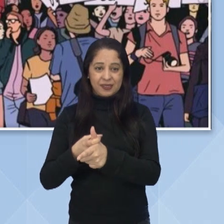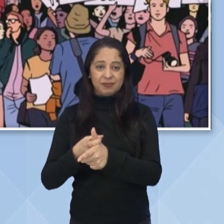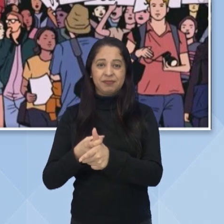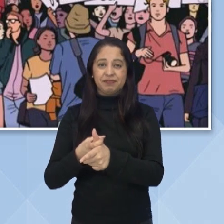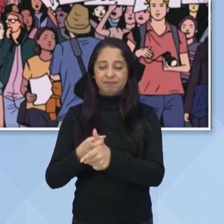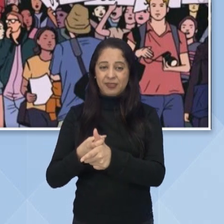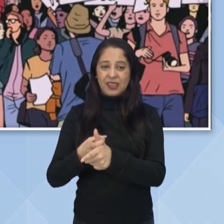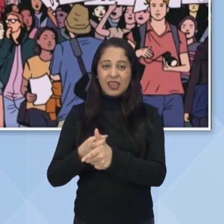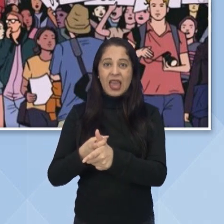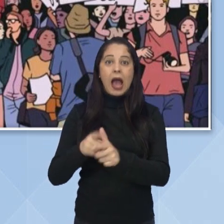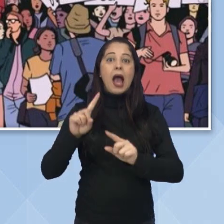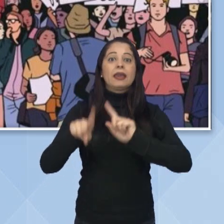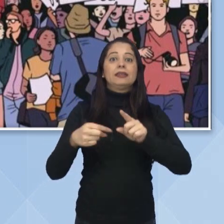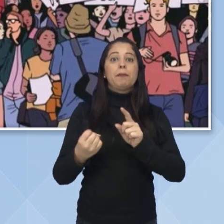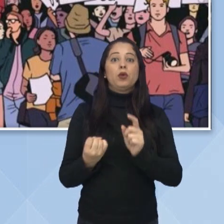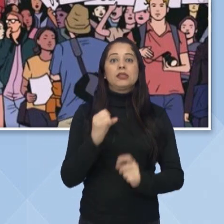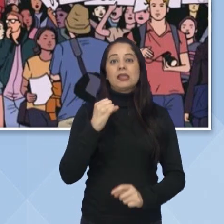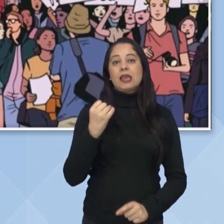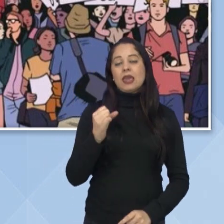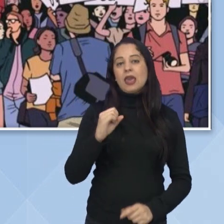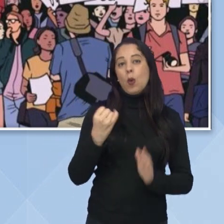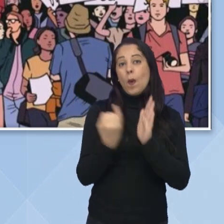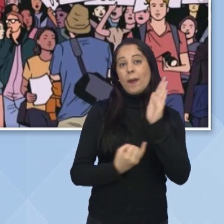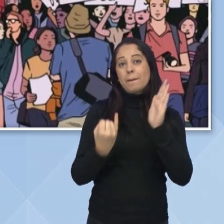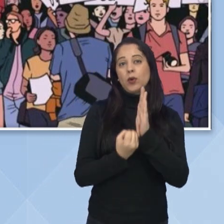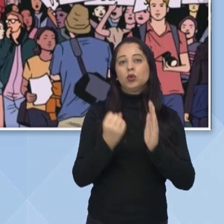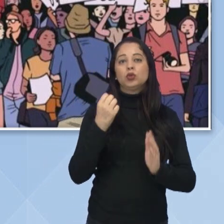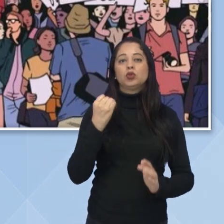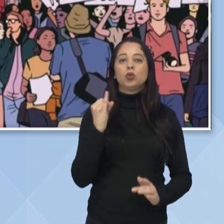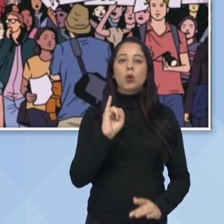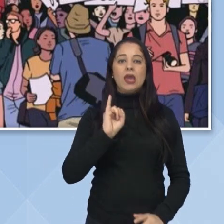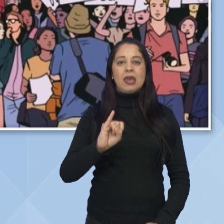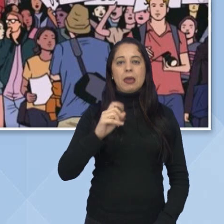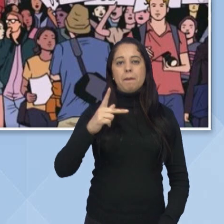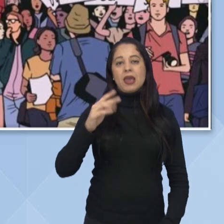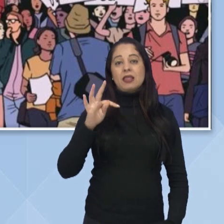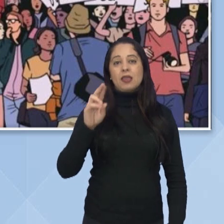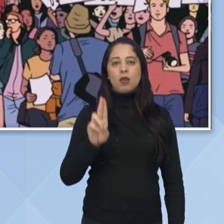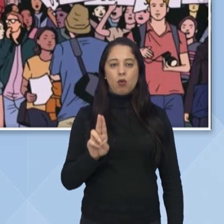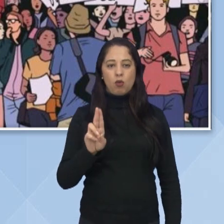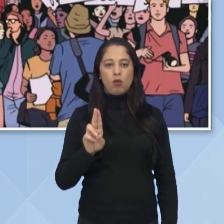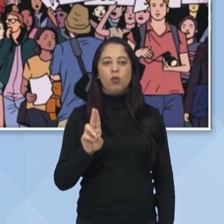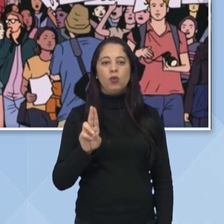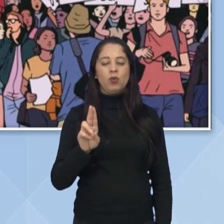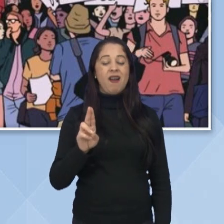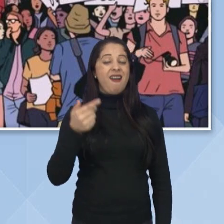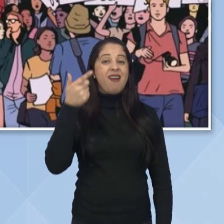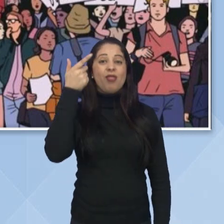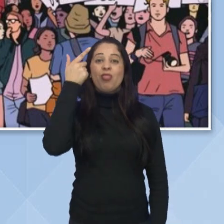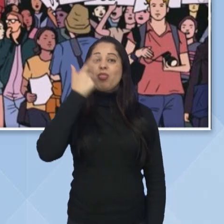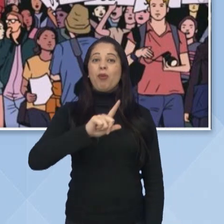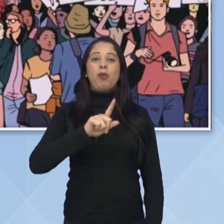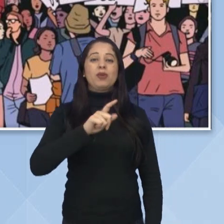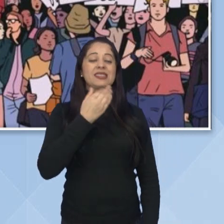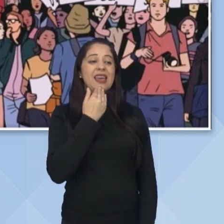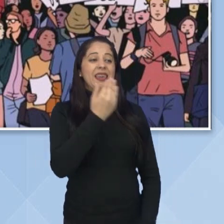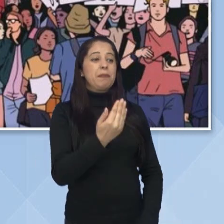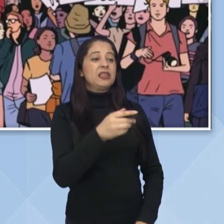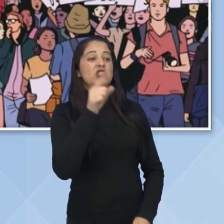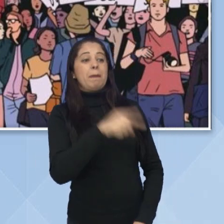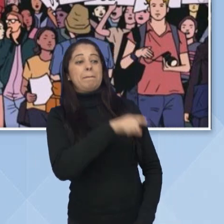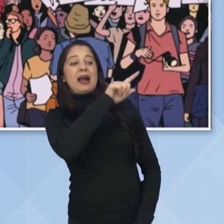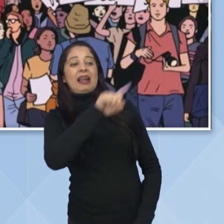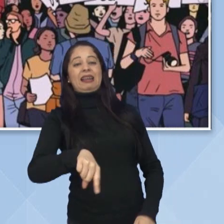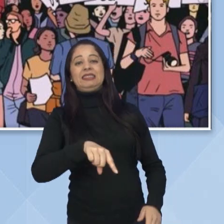quando chega o IPTU, se você tem a dívida anterior, você não consegue pedir a isenção.